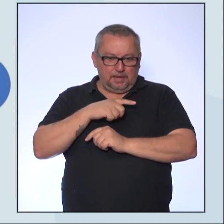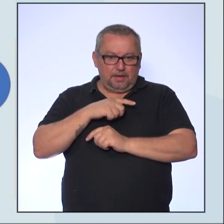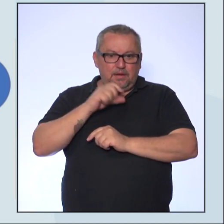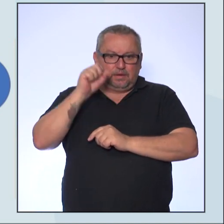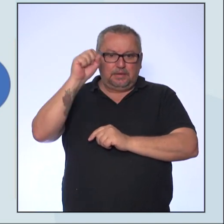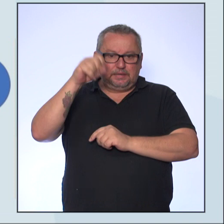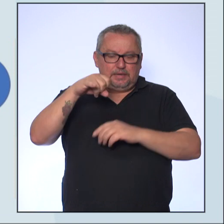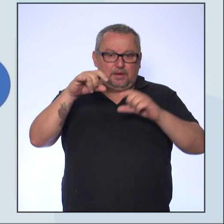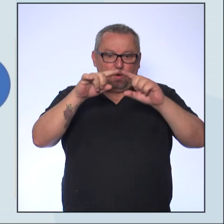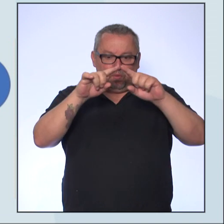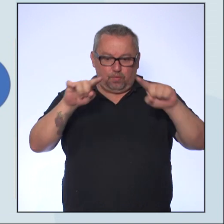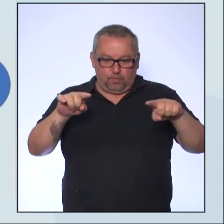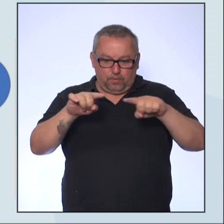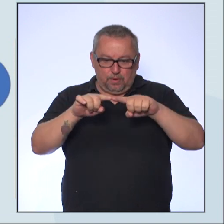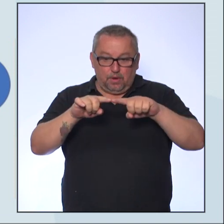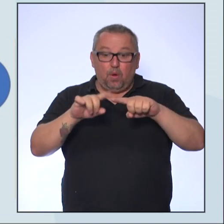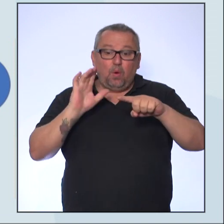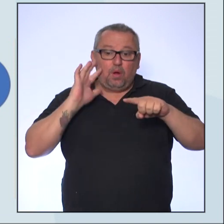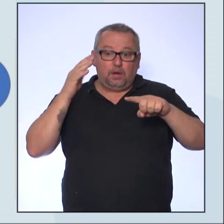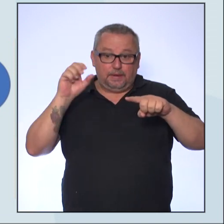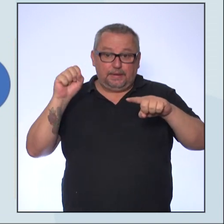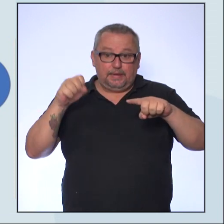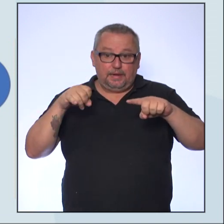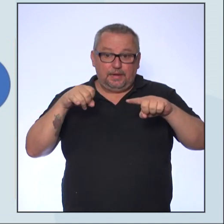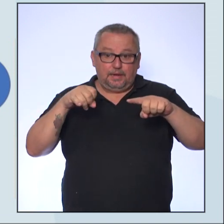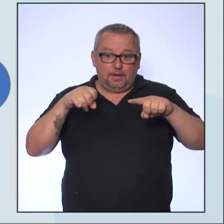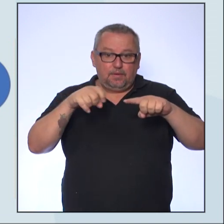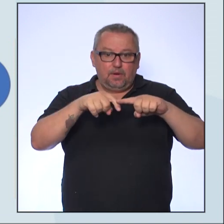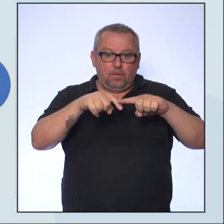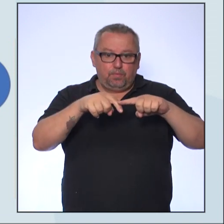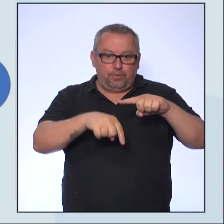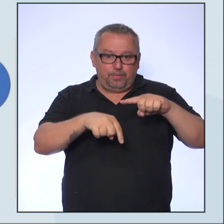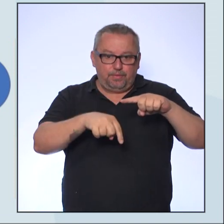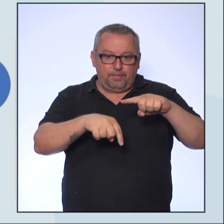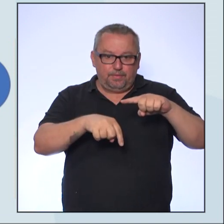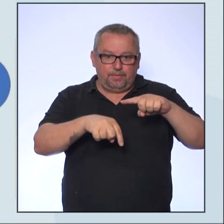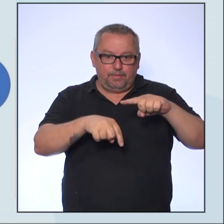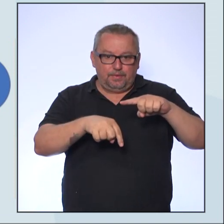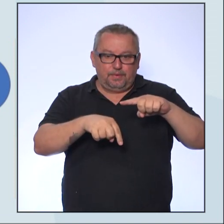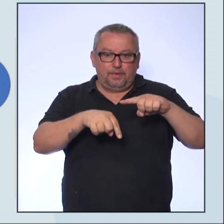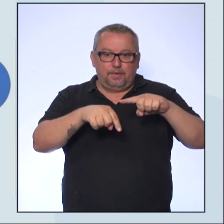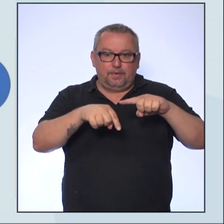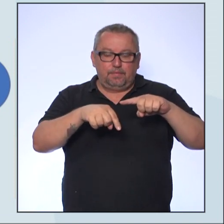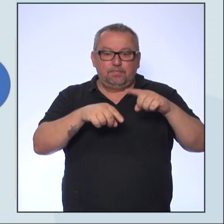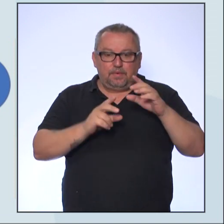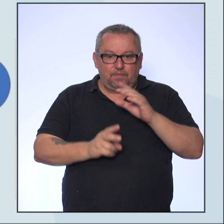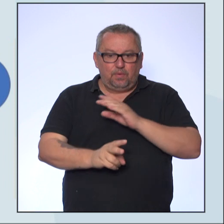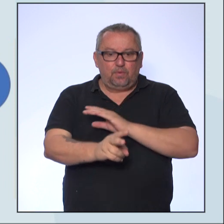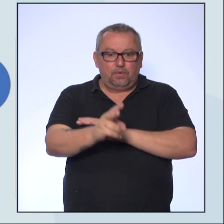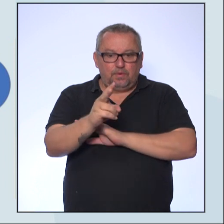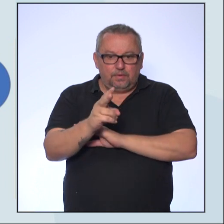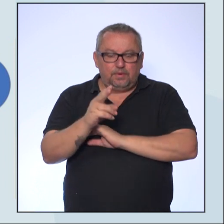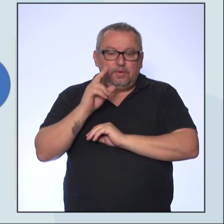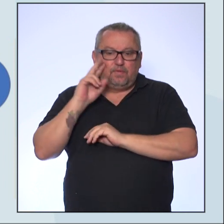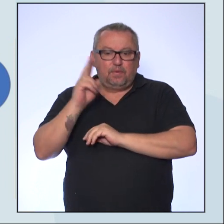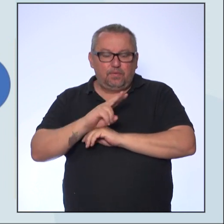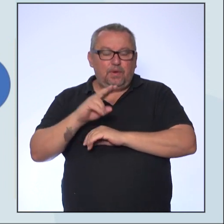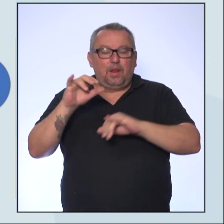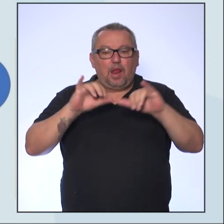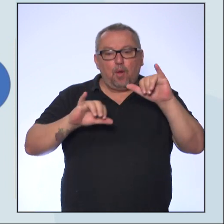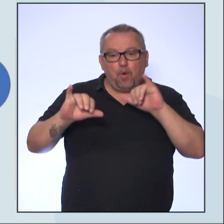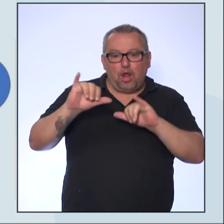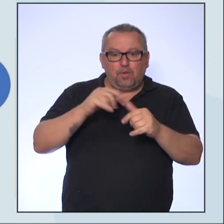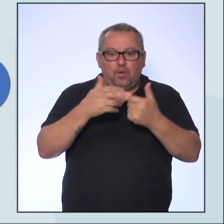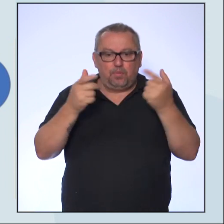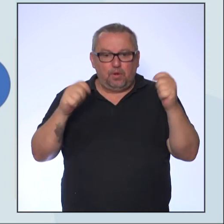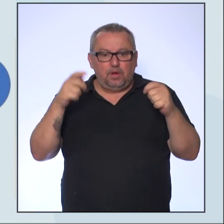sim, observe que desceu. Aham. Se ela não tem, bom, dar seguimento ao fluxo clínico e laboratorial. Ela pode